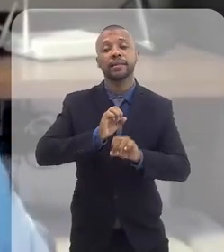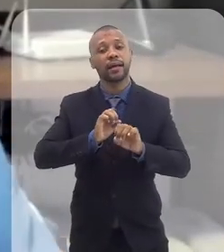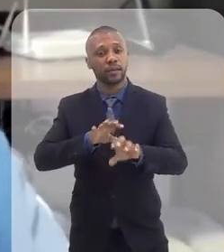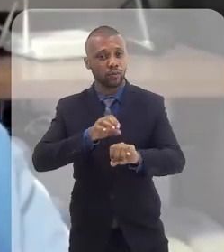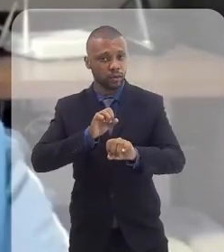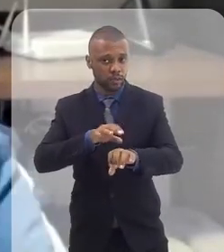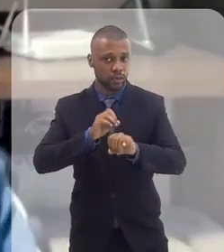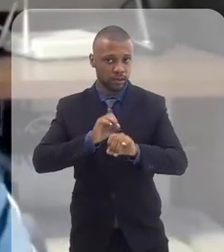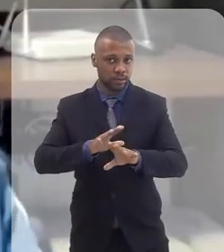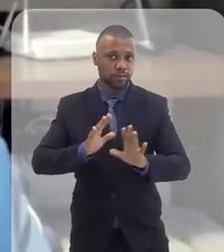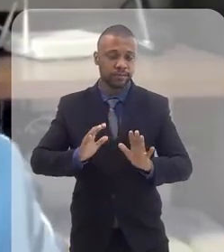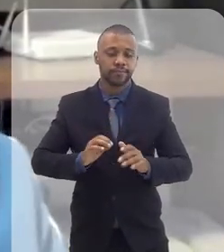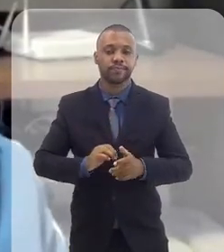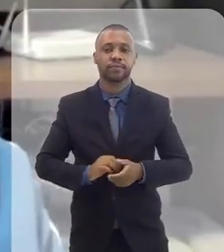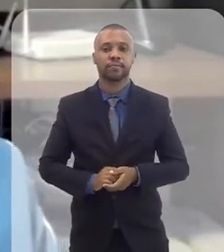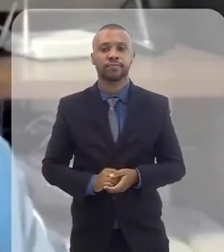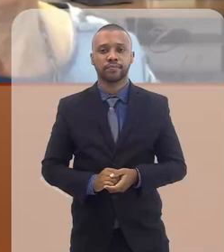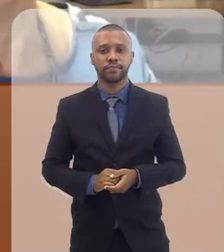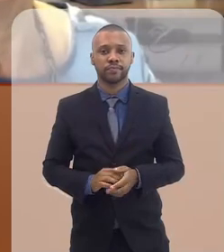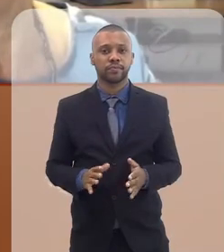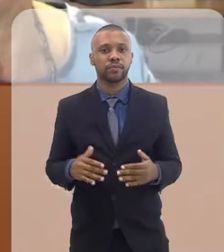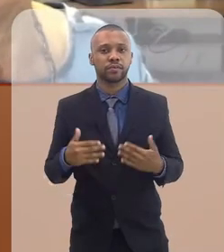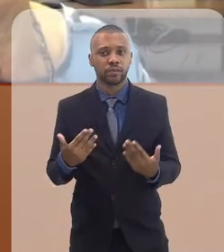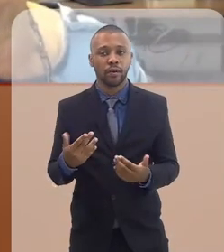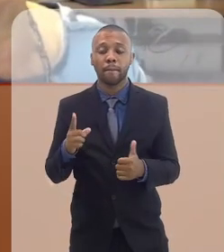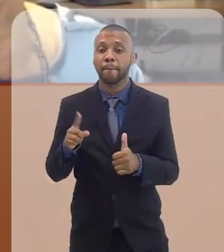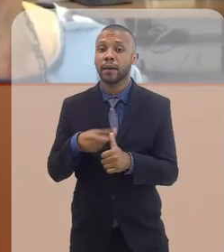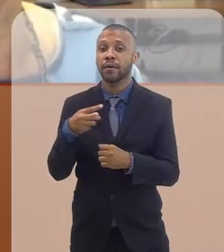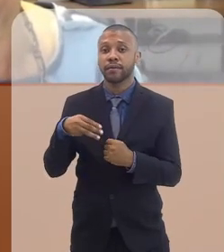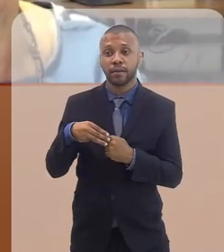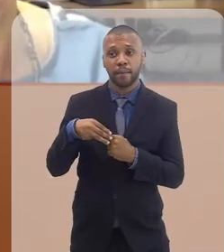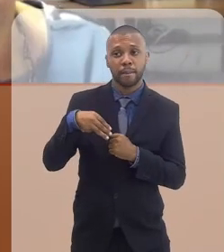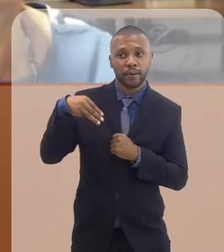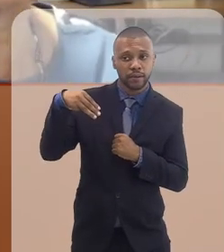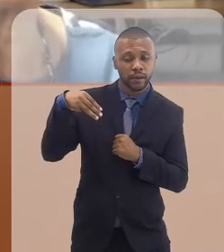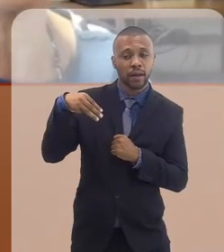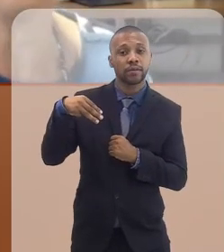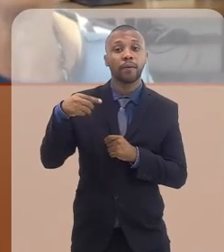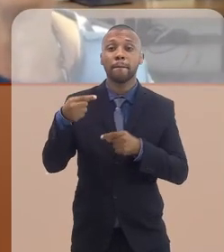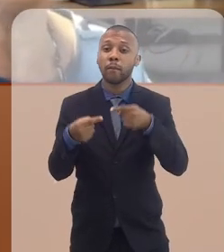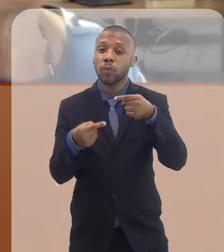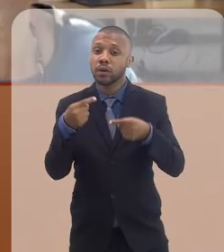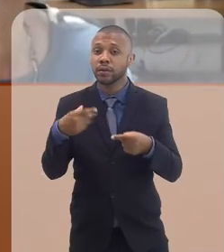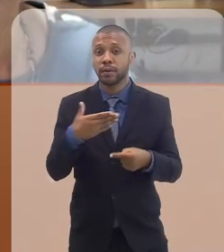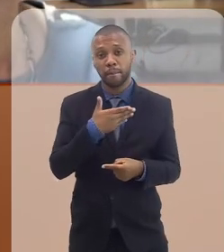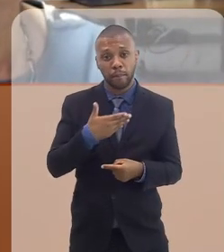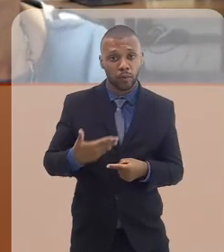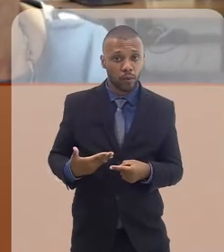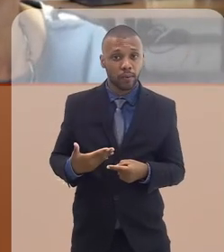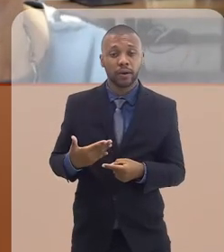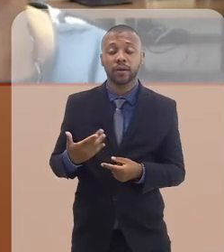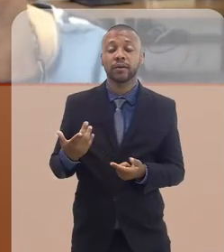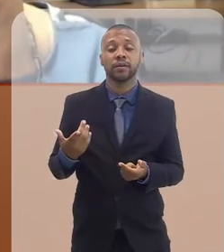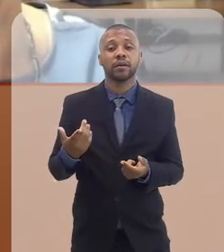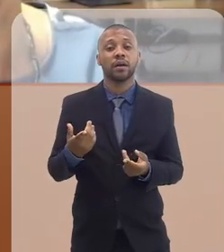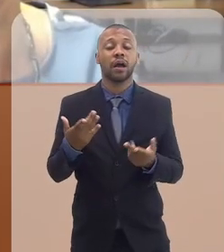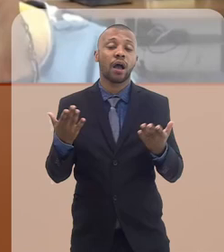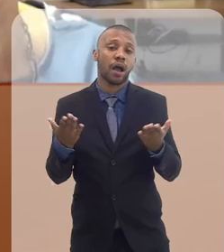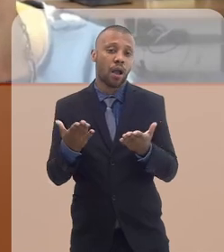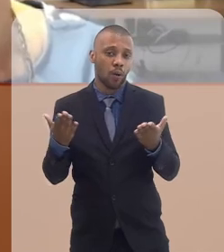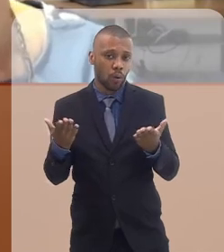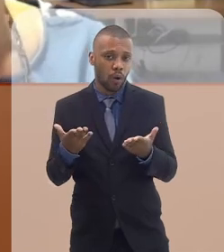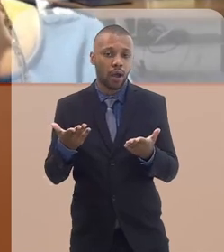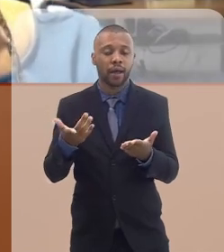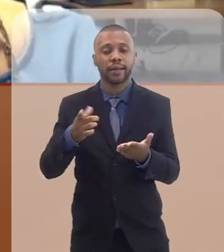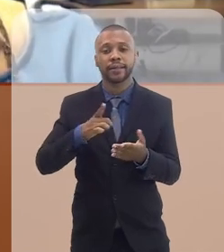na área da educação. Então, primeiro ela fez o mestrado em políticas públicas na Federal da